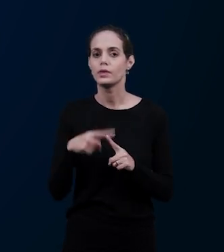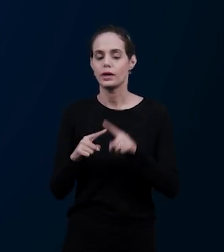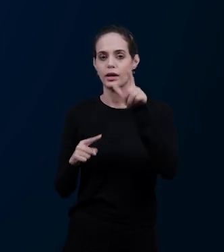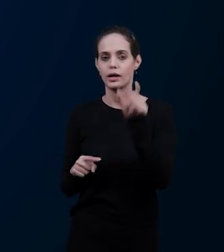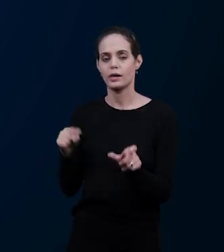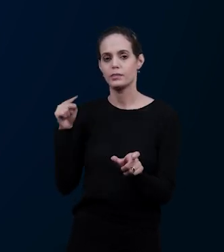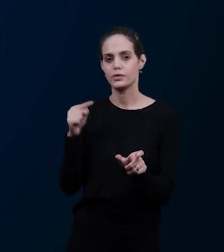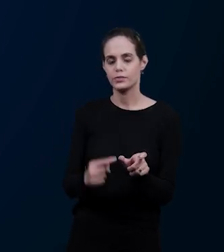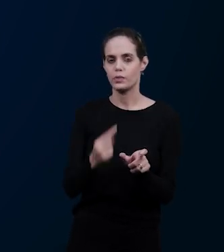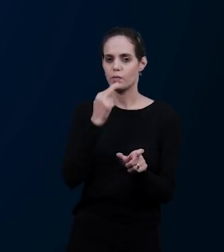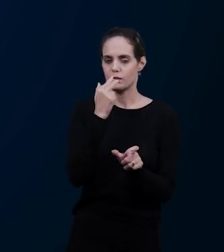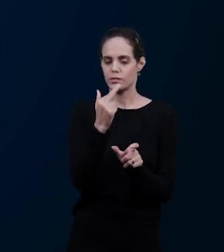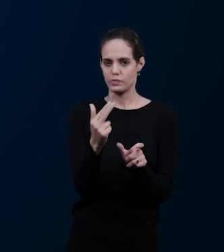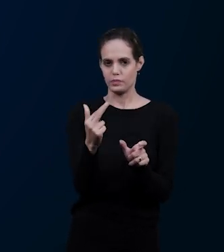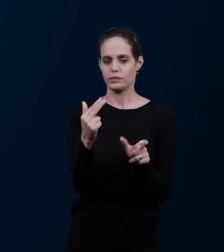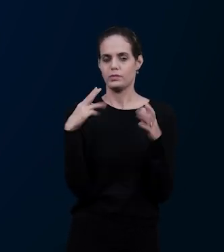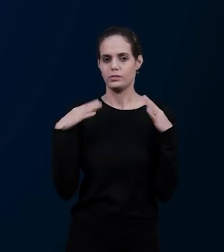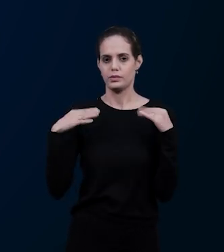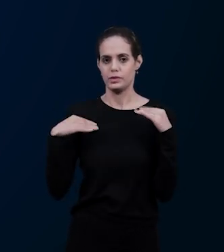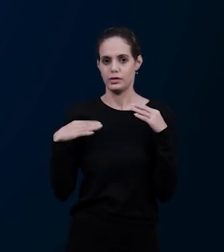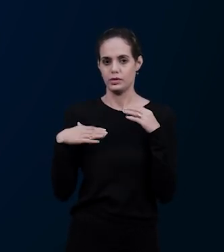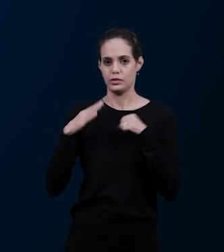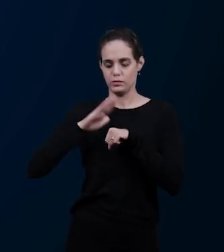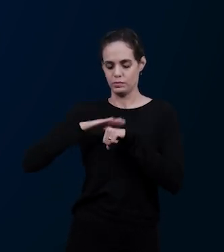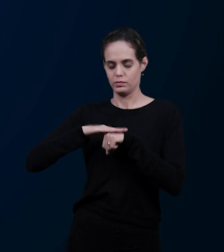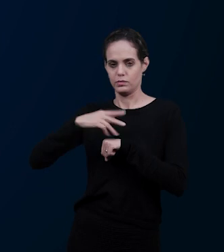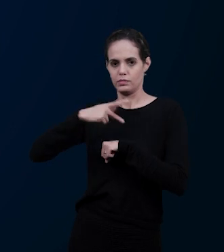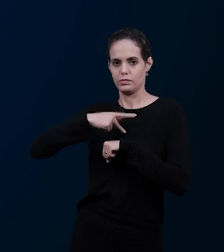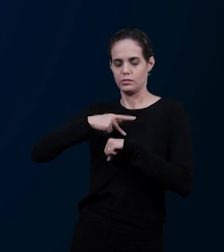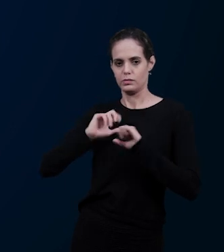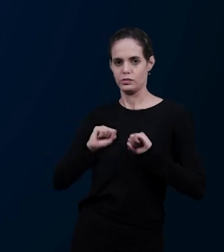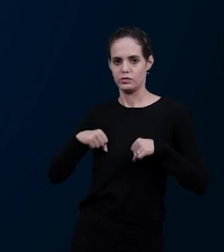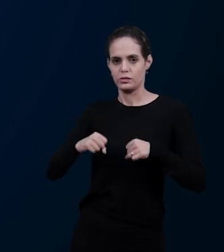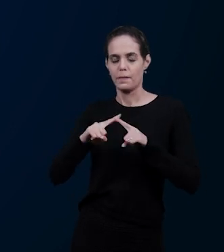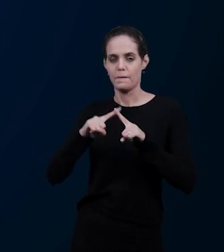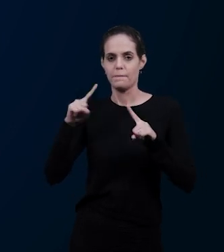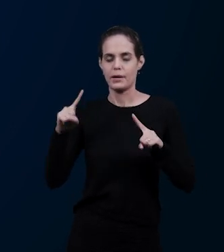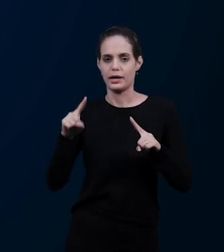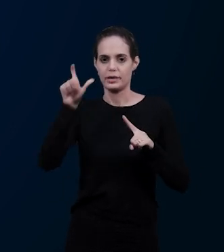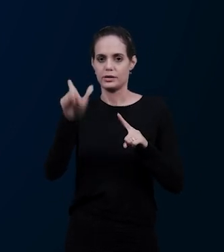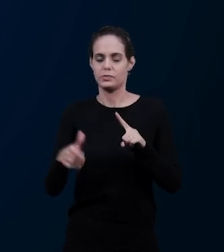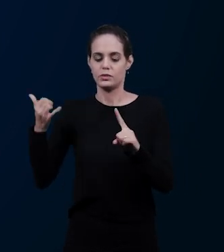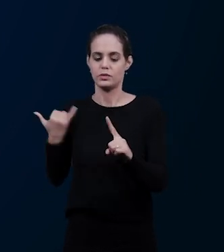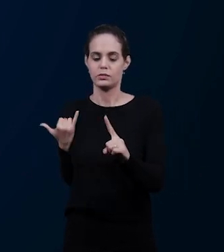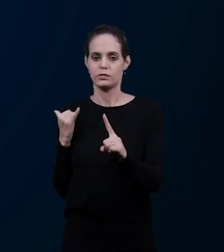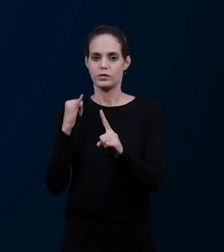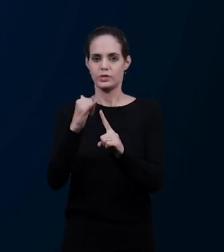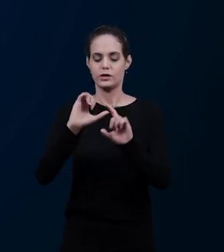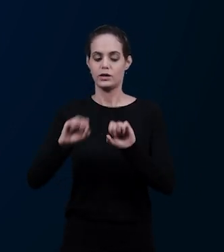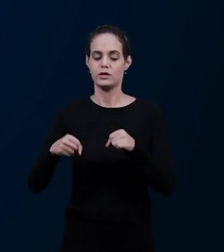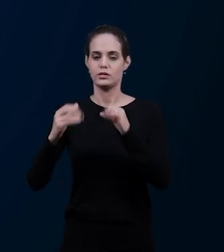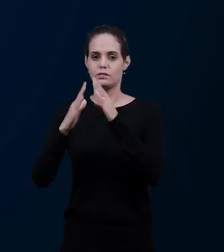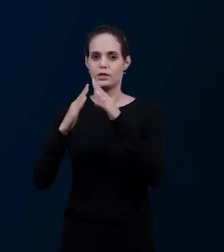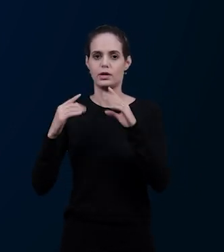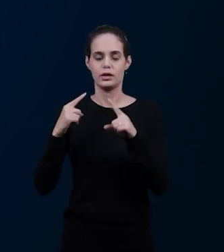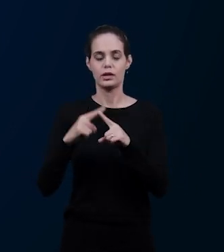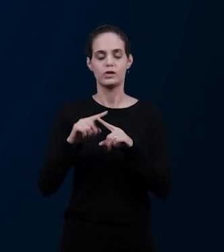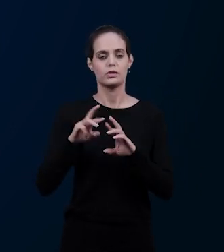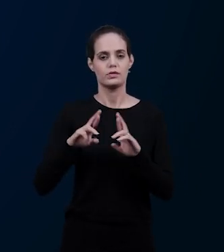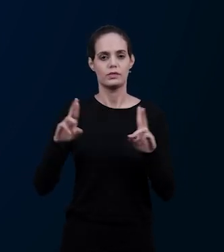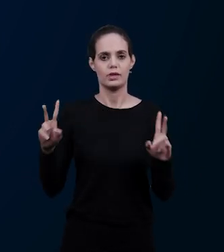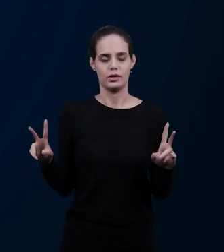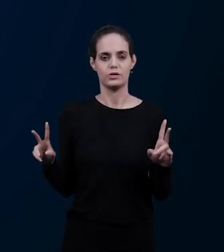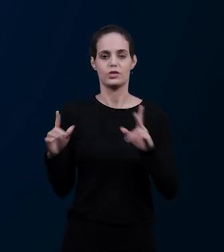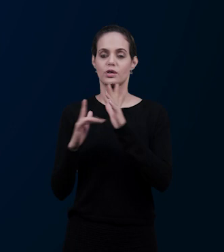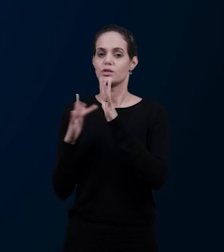língua estranha edifica-se a si mesmo, mas o que profetiza edifica a igreja. Então, Jesus não foi